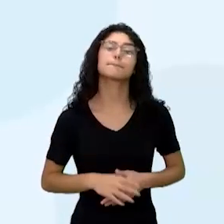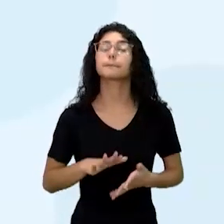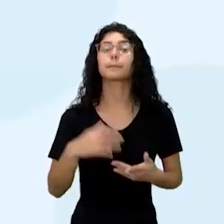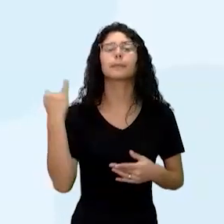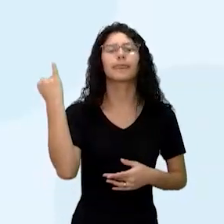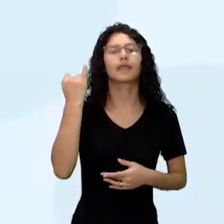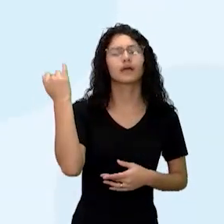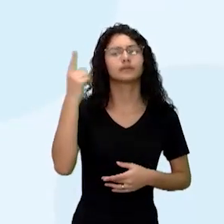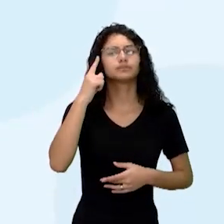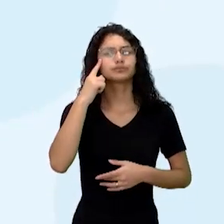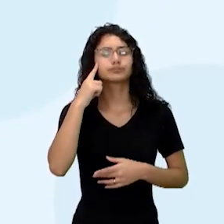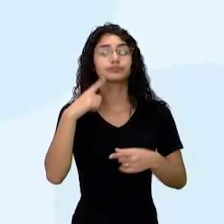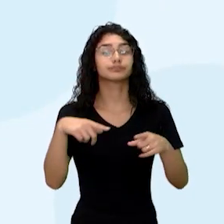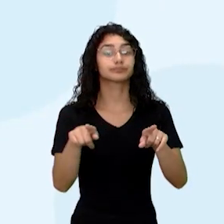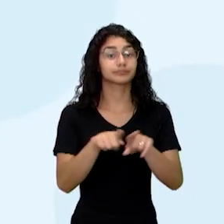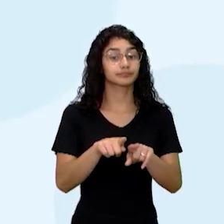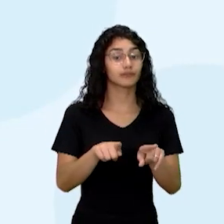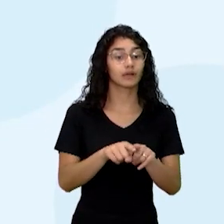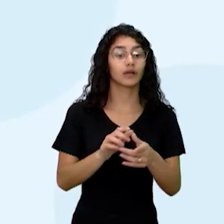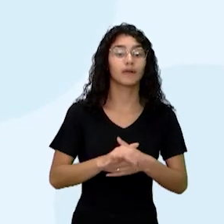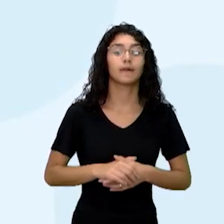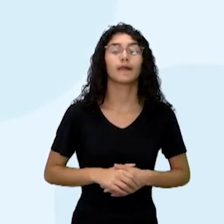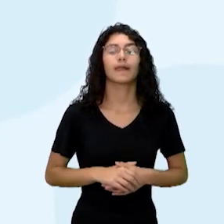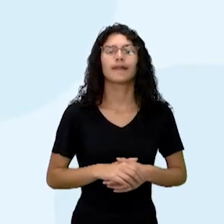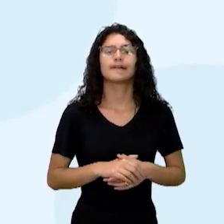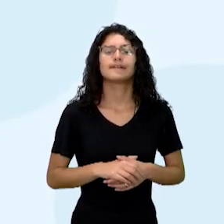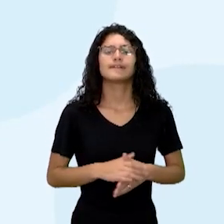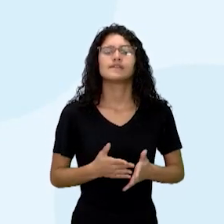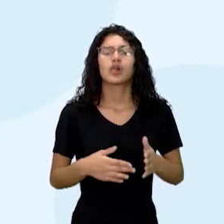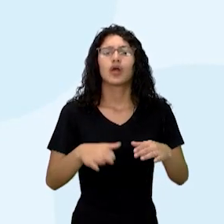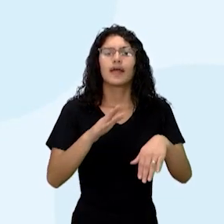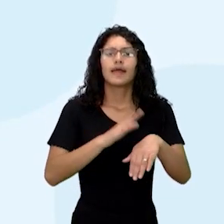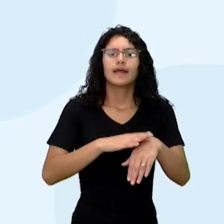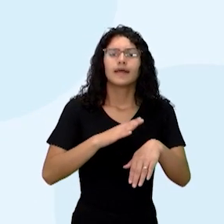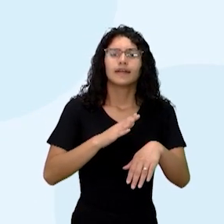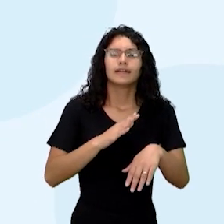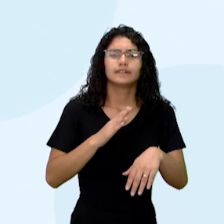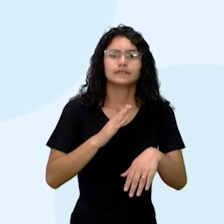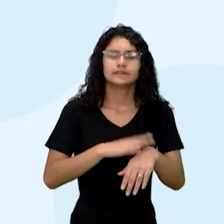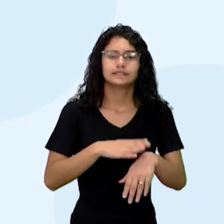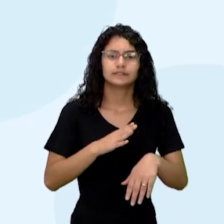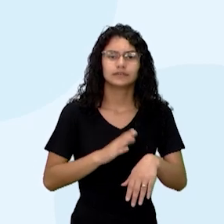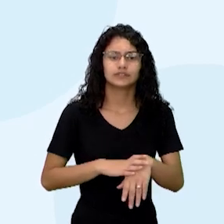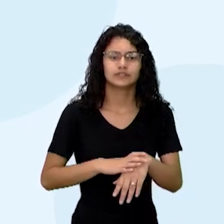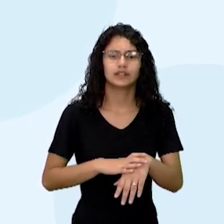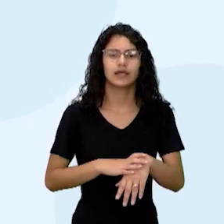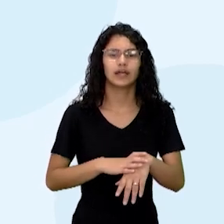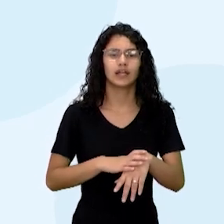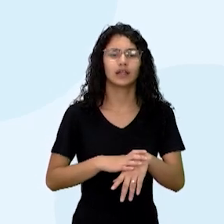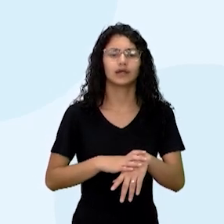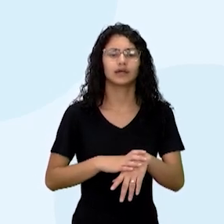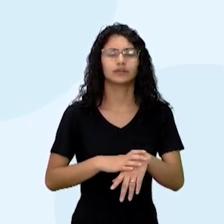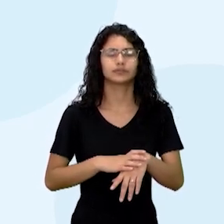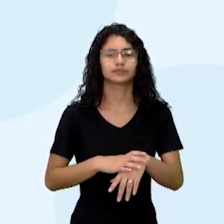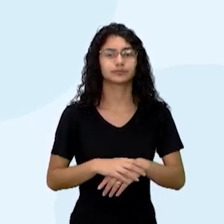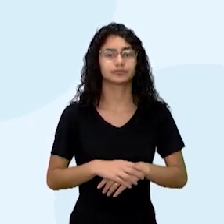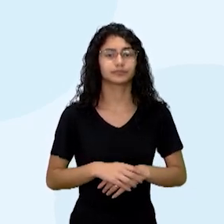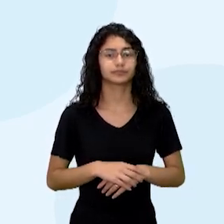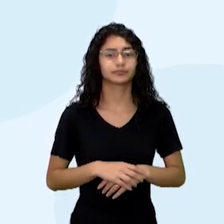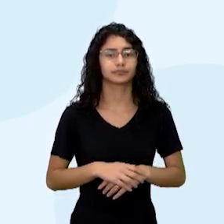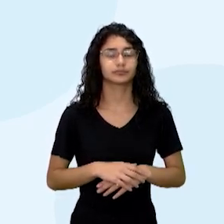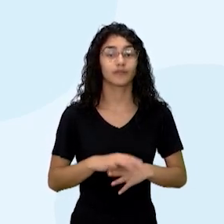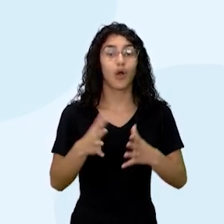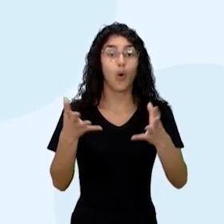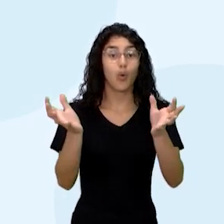importante pensar que essa legislação ela foi construída com base em um referencial teórico. Então,